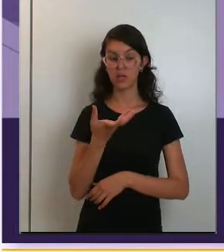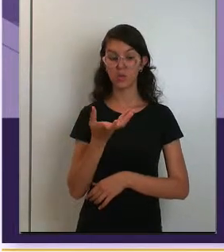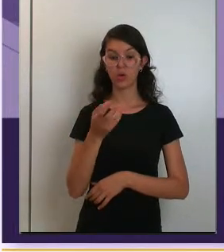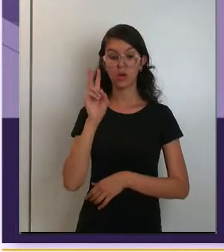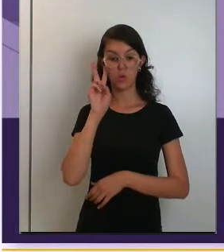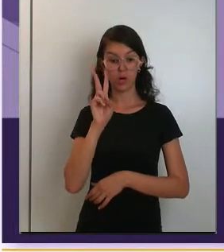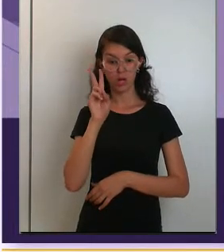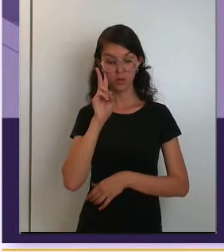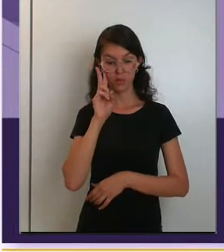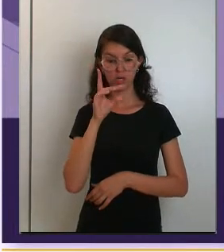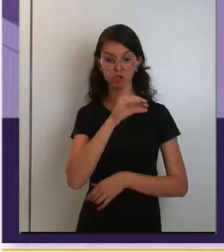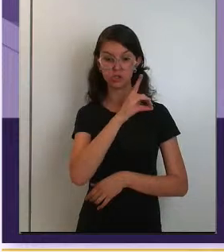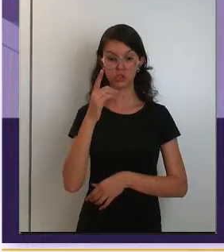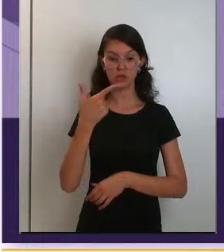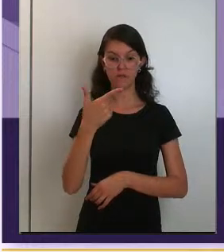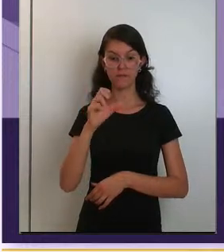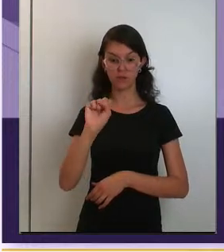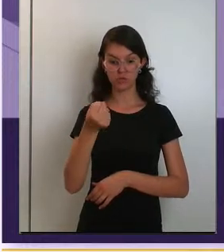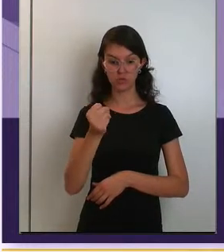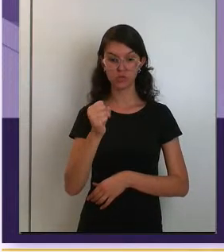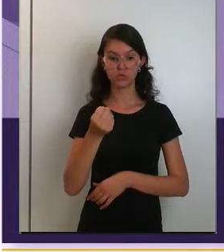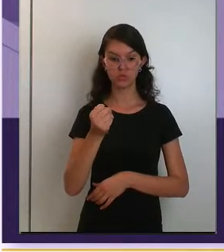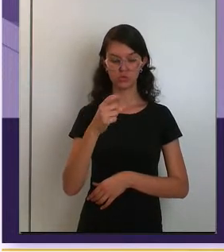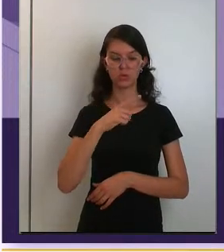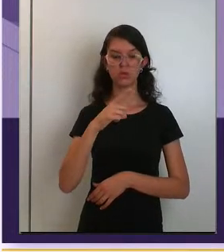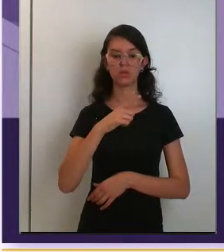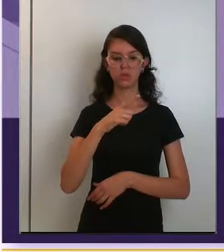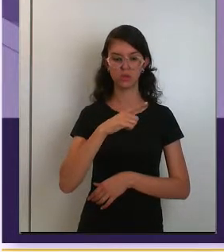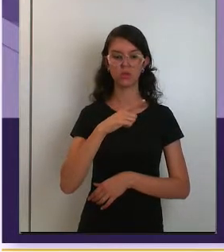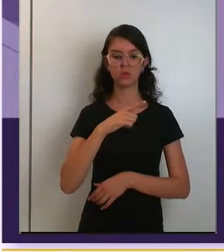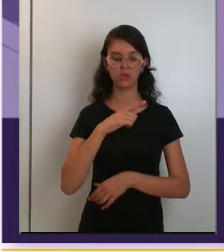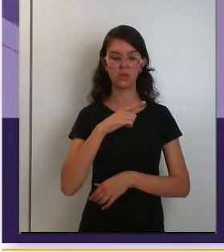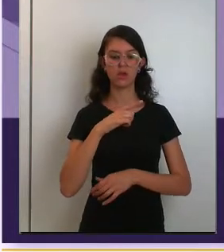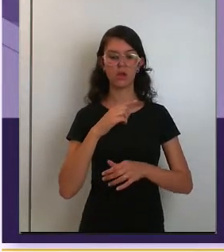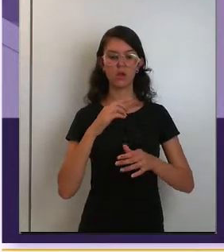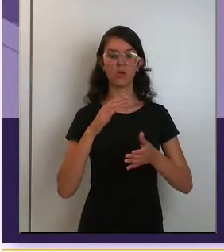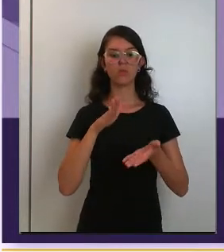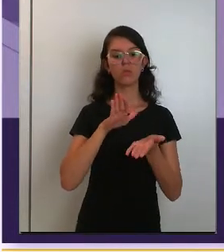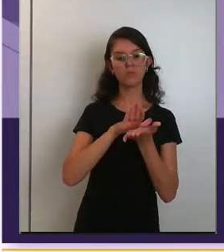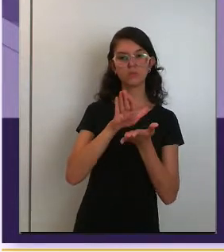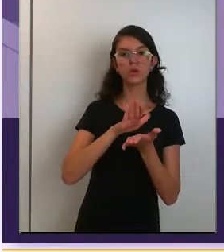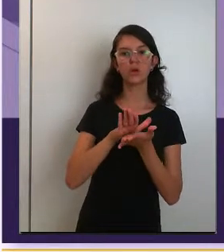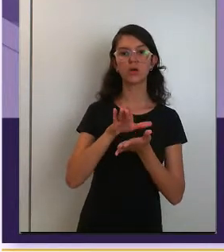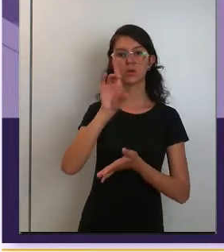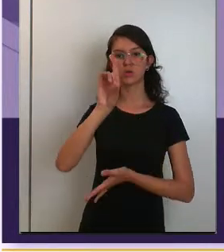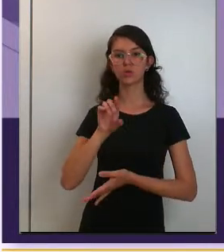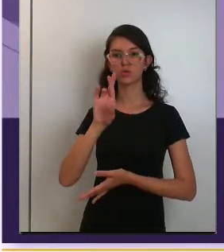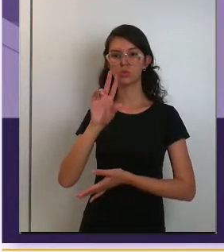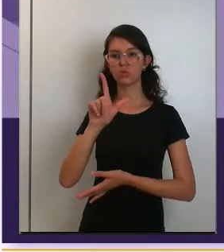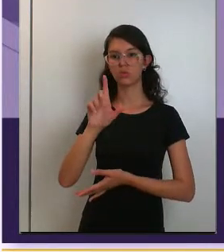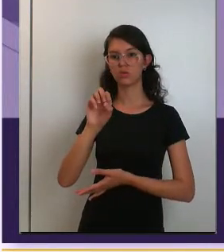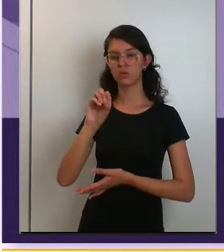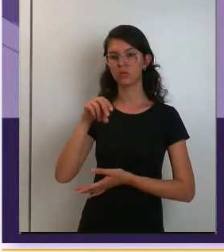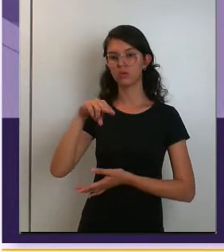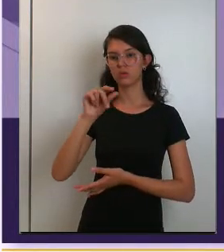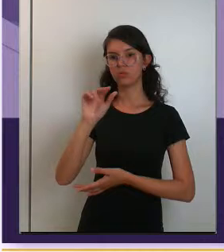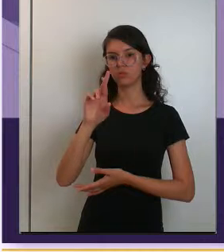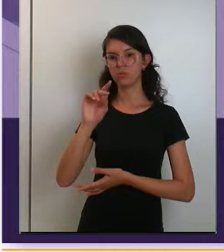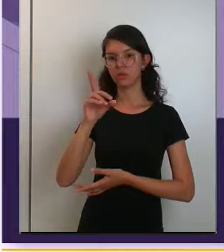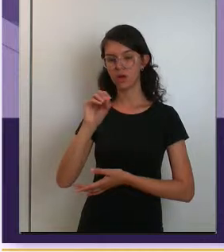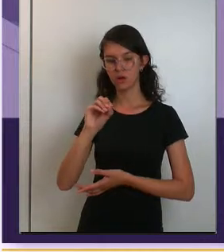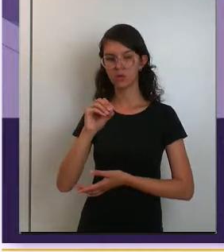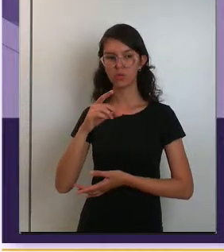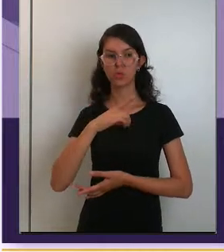a partir do dia 28, nós teremos uma campanha que foi idealizada pelo doutor Leonardo, que vai trazer essa